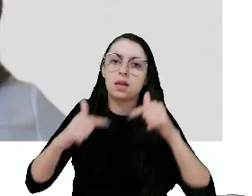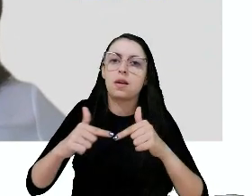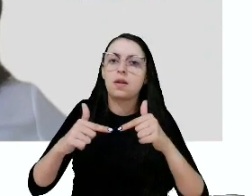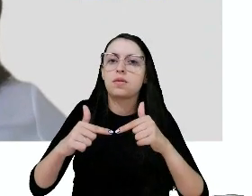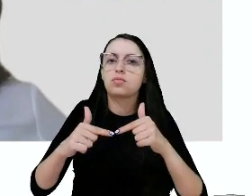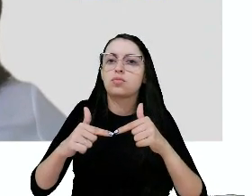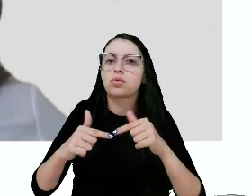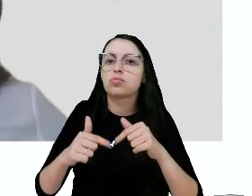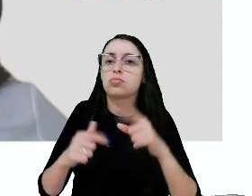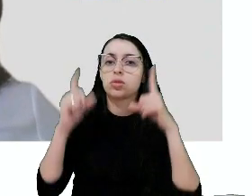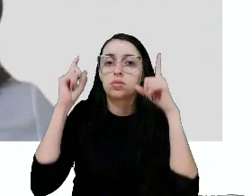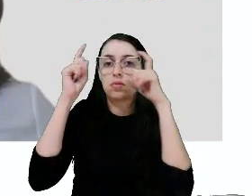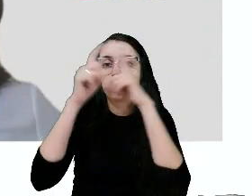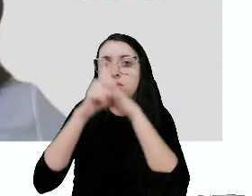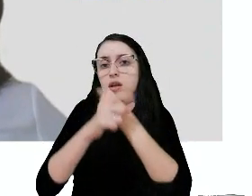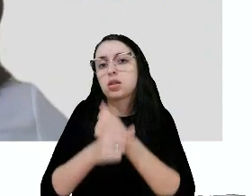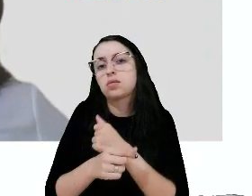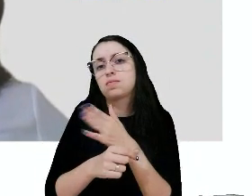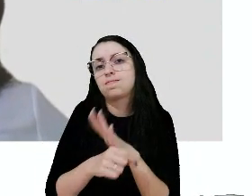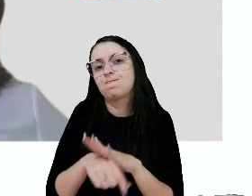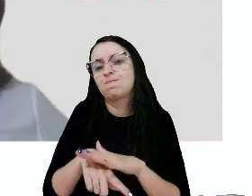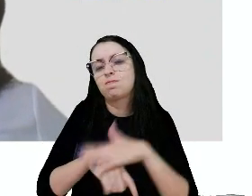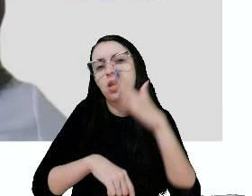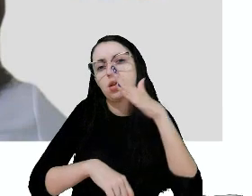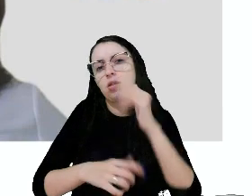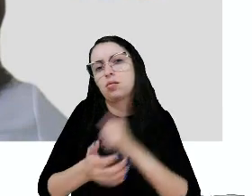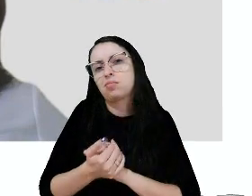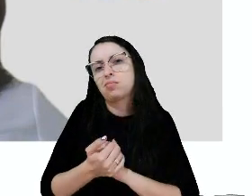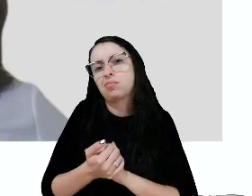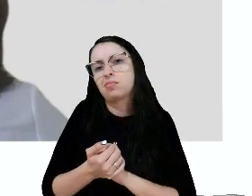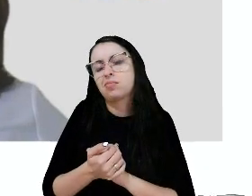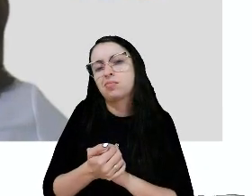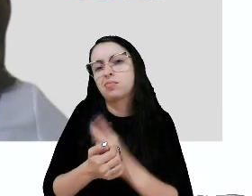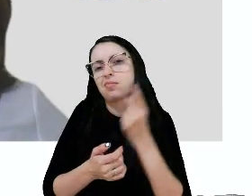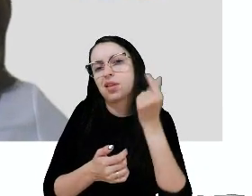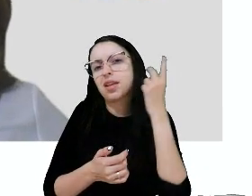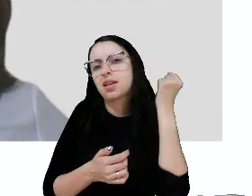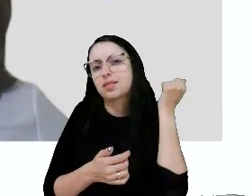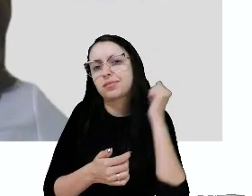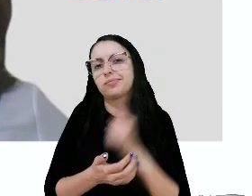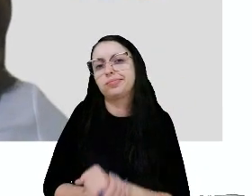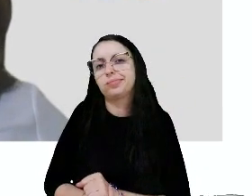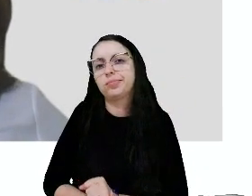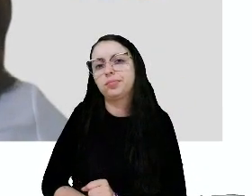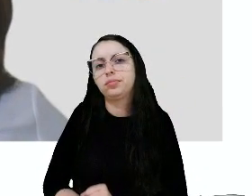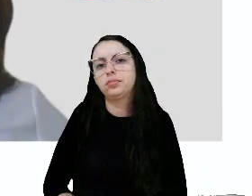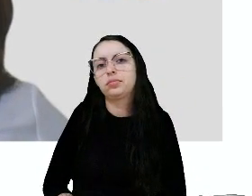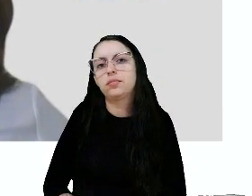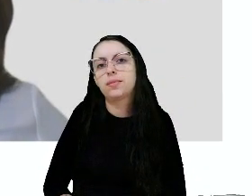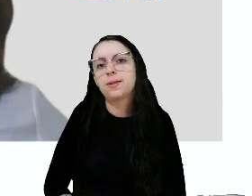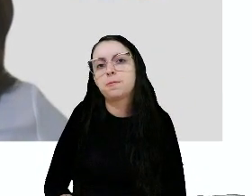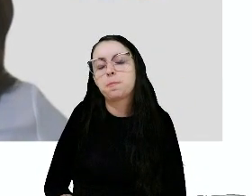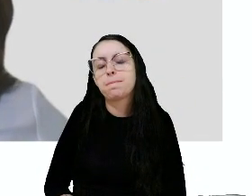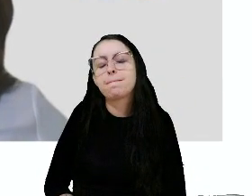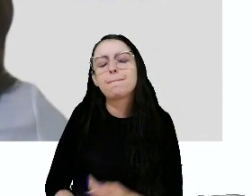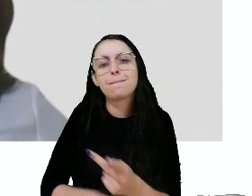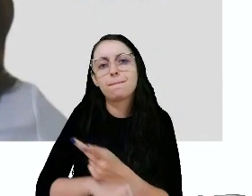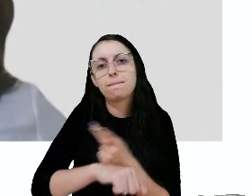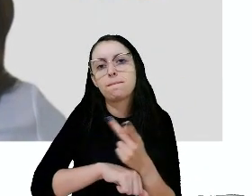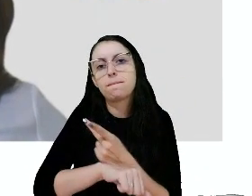padecendo dificuldades ainda maiores do que aquelas que padecíamos. Então, o que eu